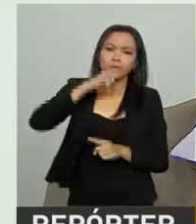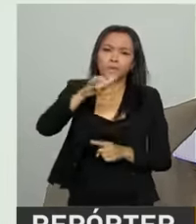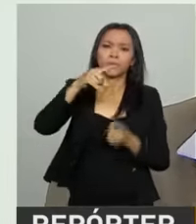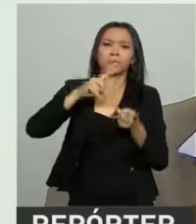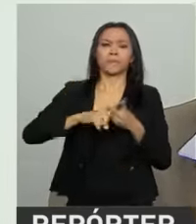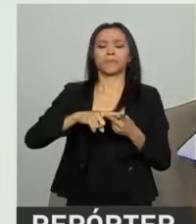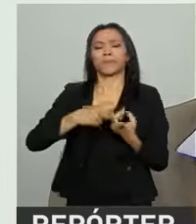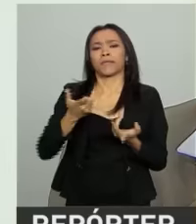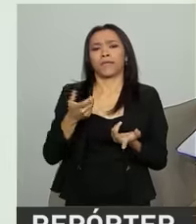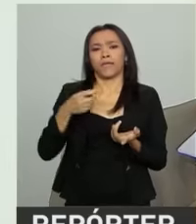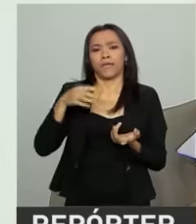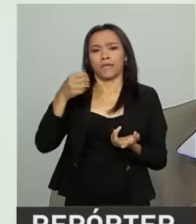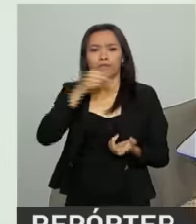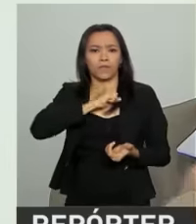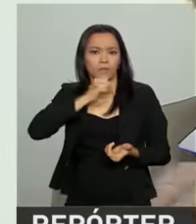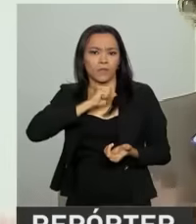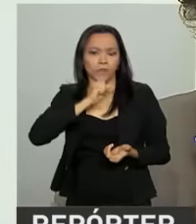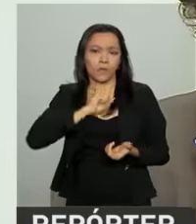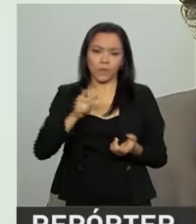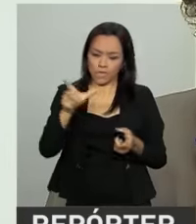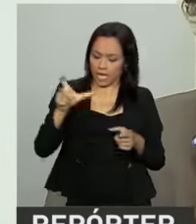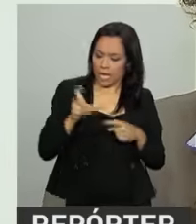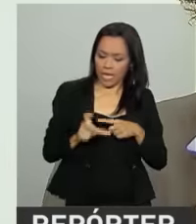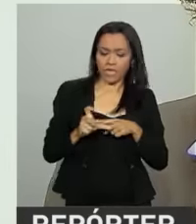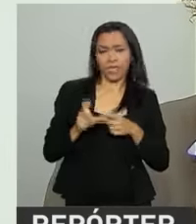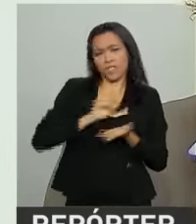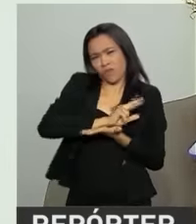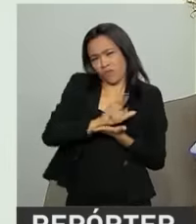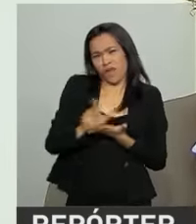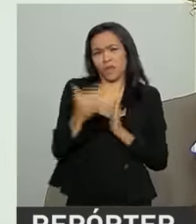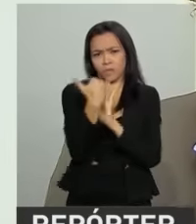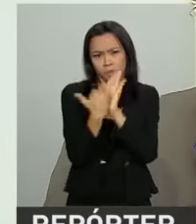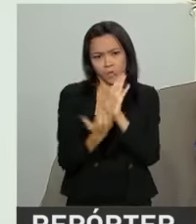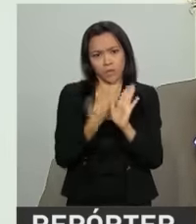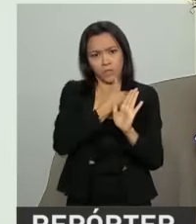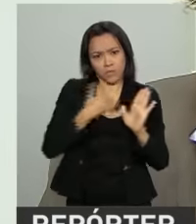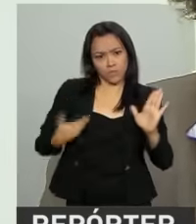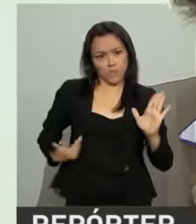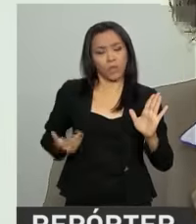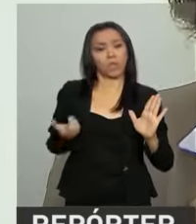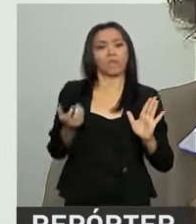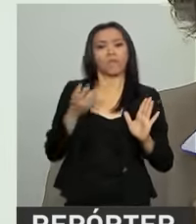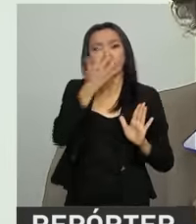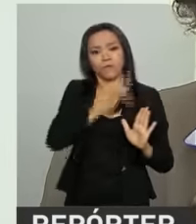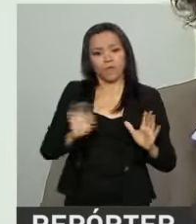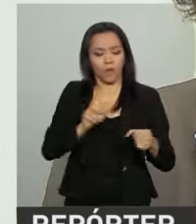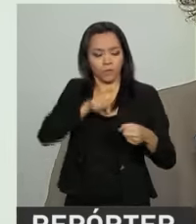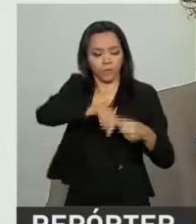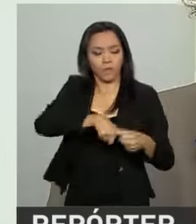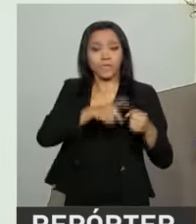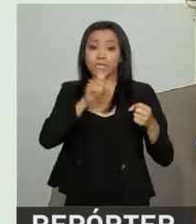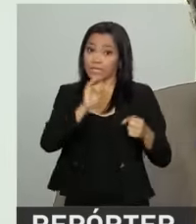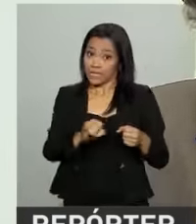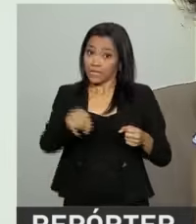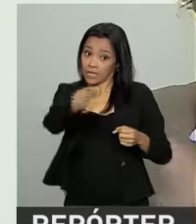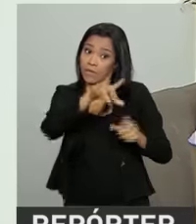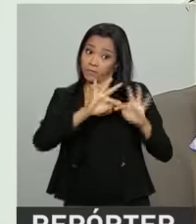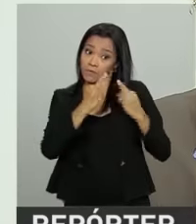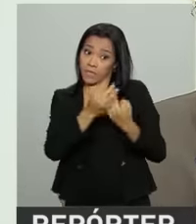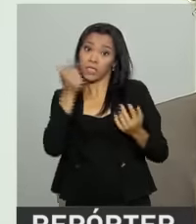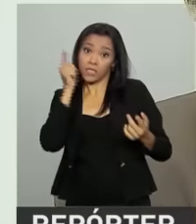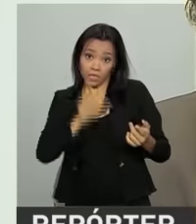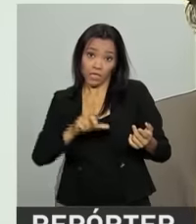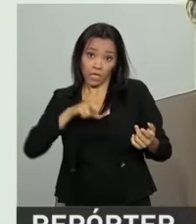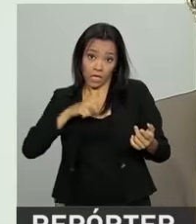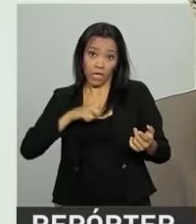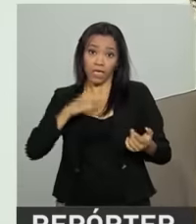Carteira do Idoso eh enfim são vários programas que integram o cadastro único e se a família em algum momento já Se